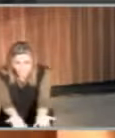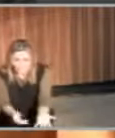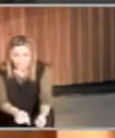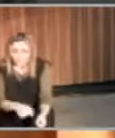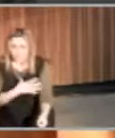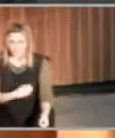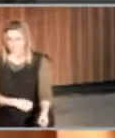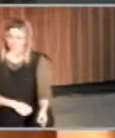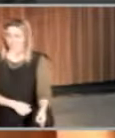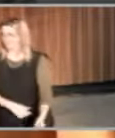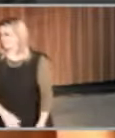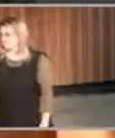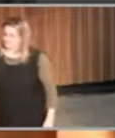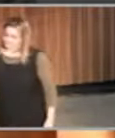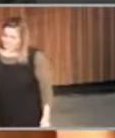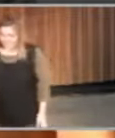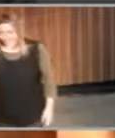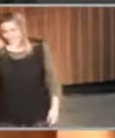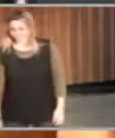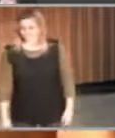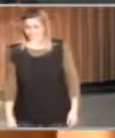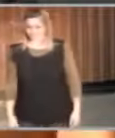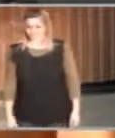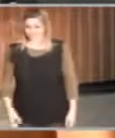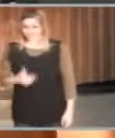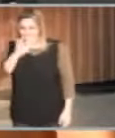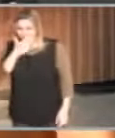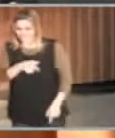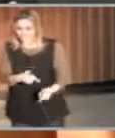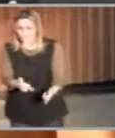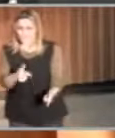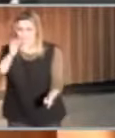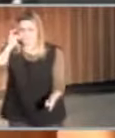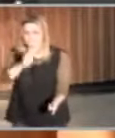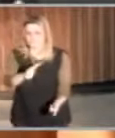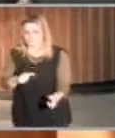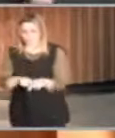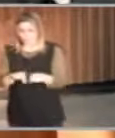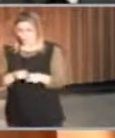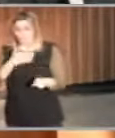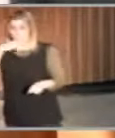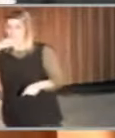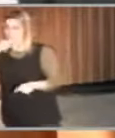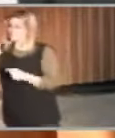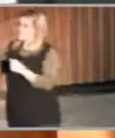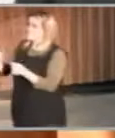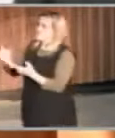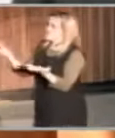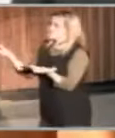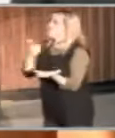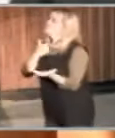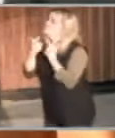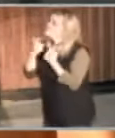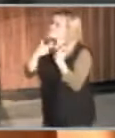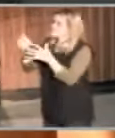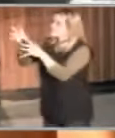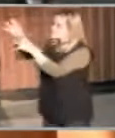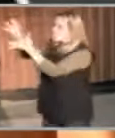podemos aprender era ver quem eles eram e